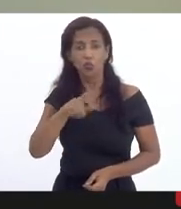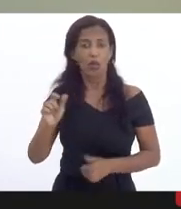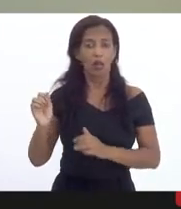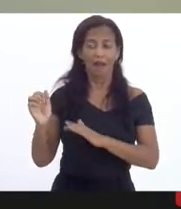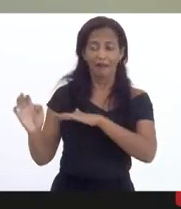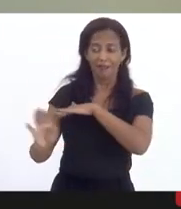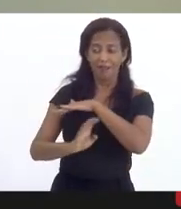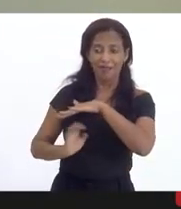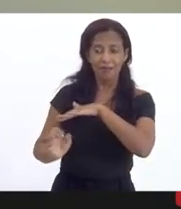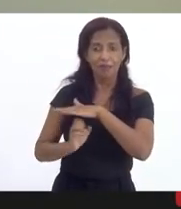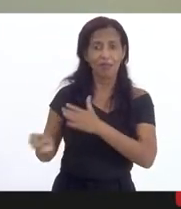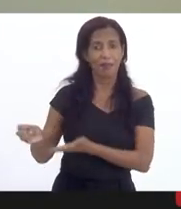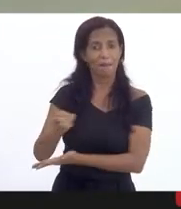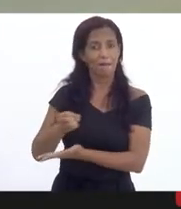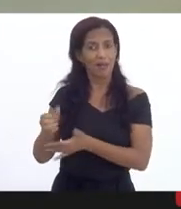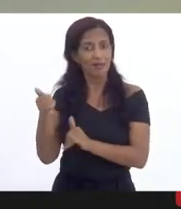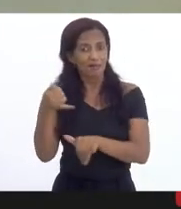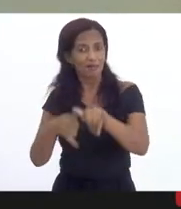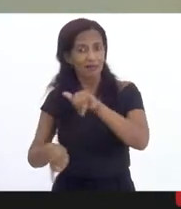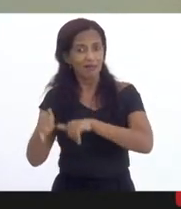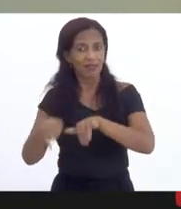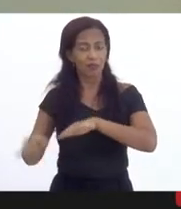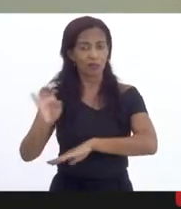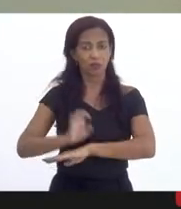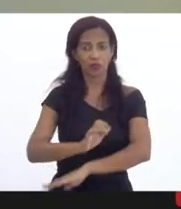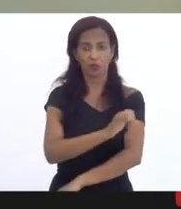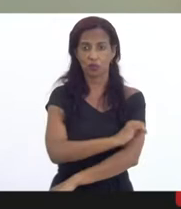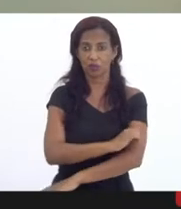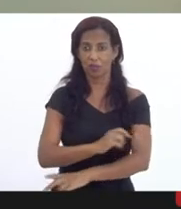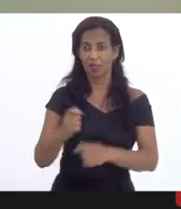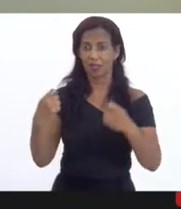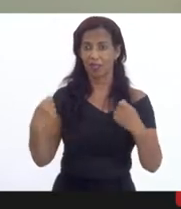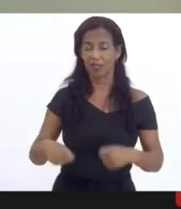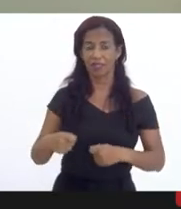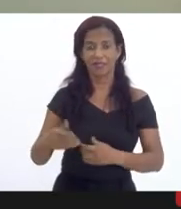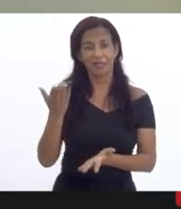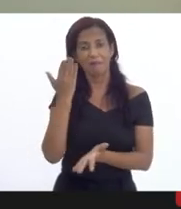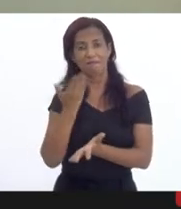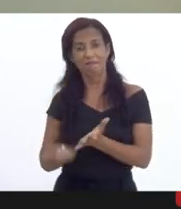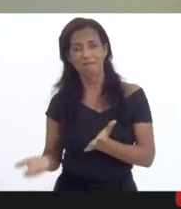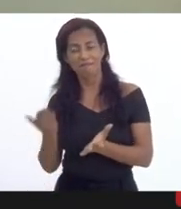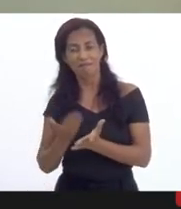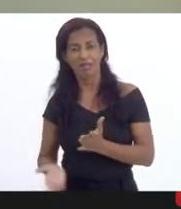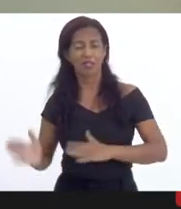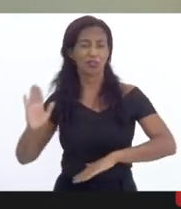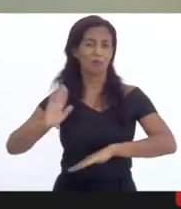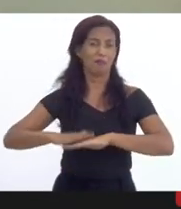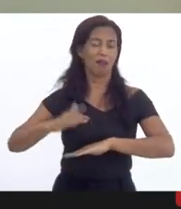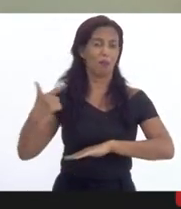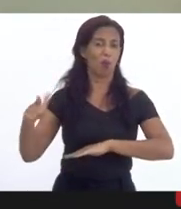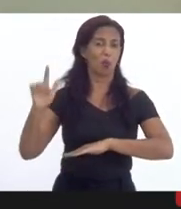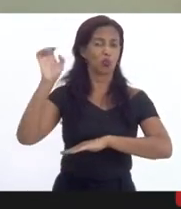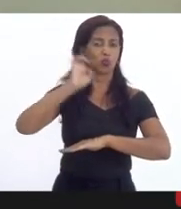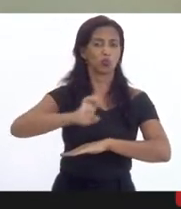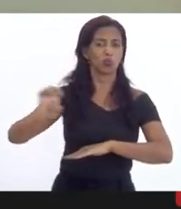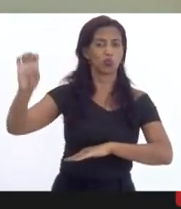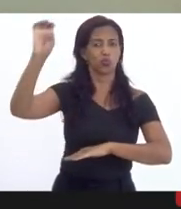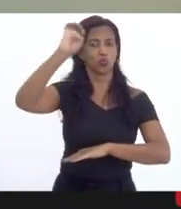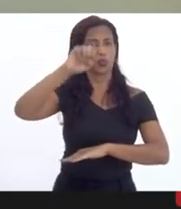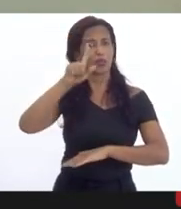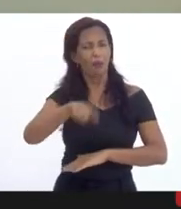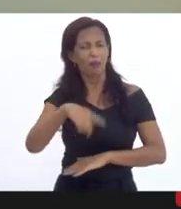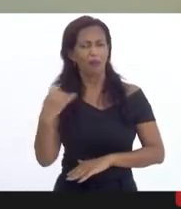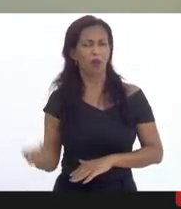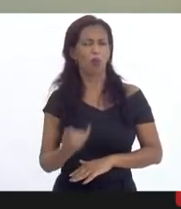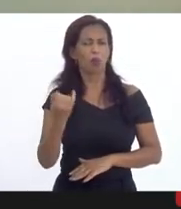empresas básicas da área da química no estado do Rio de Janeiro, a gente tem perdido cada vez mais para os outros estados. Então, essa oportunidade de